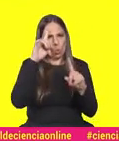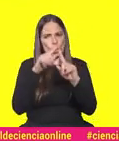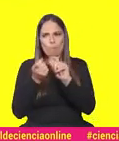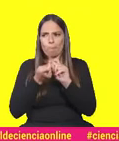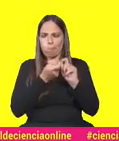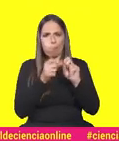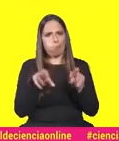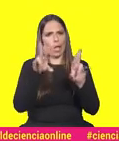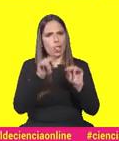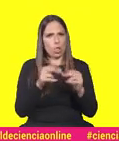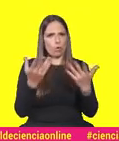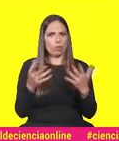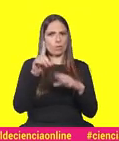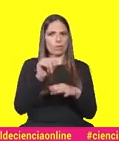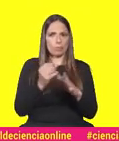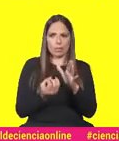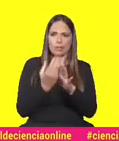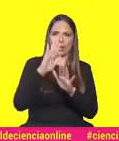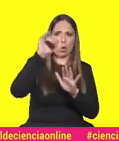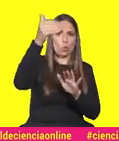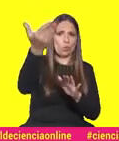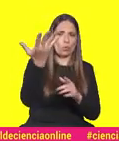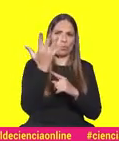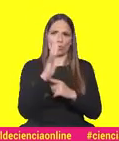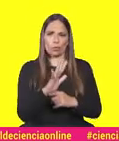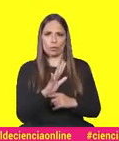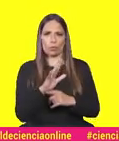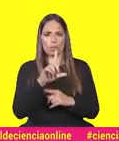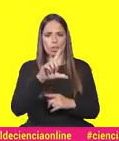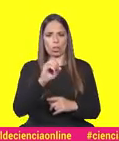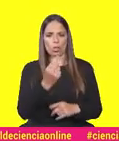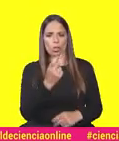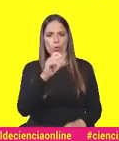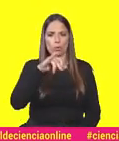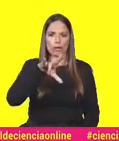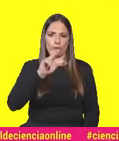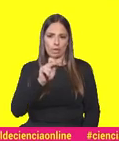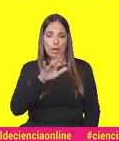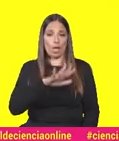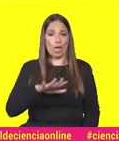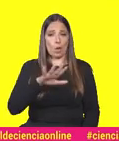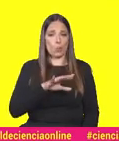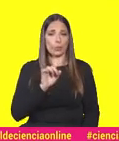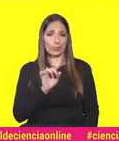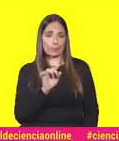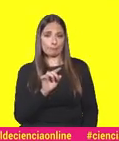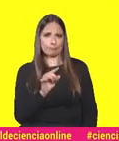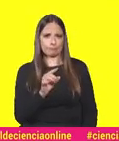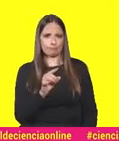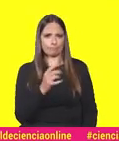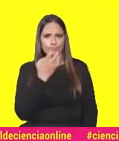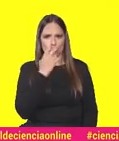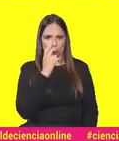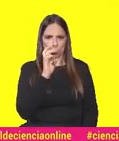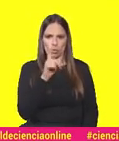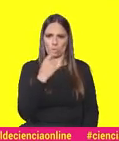aproximações inovadoras, mas também constrói o futuro. Repare no exemplo da Lourinhã, onde esta nossa